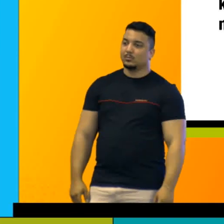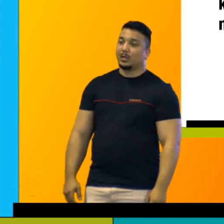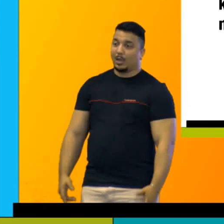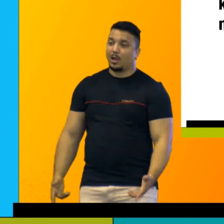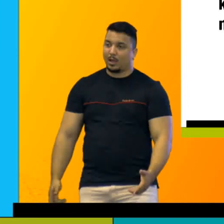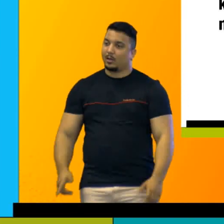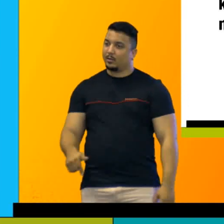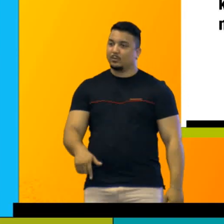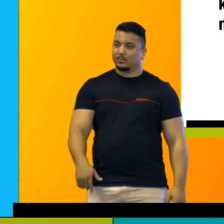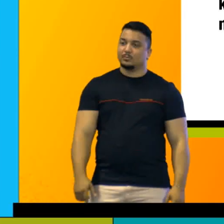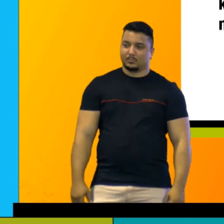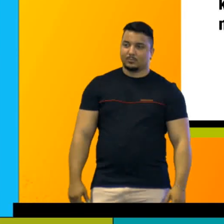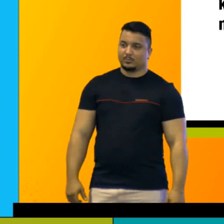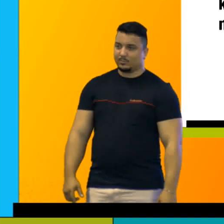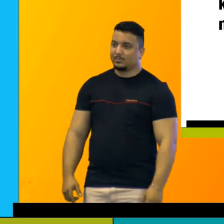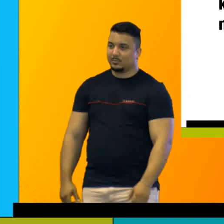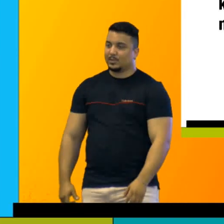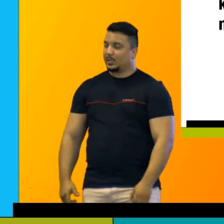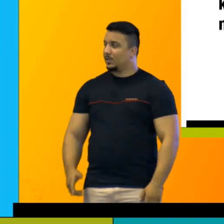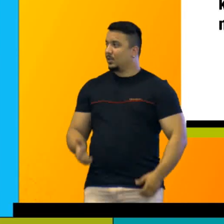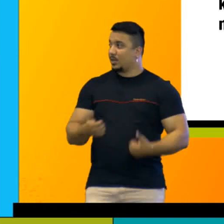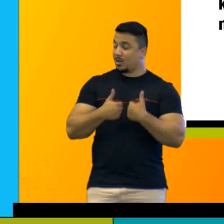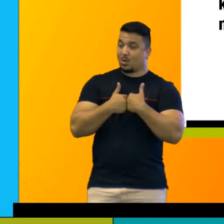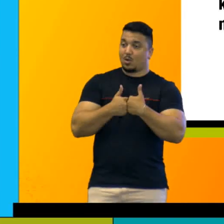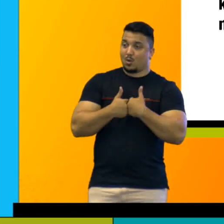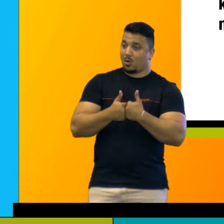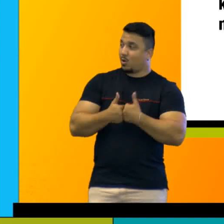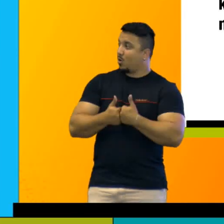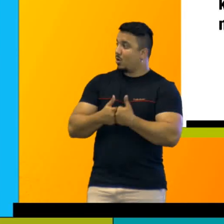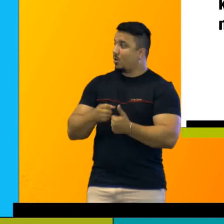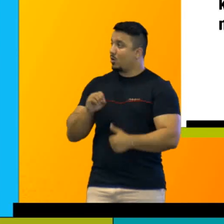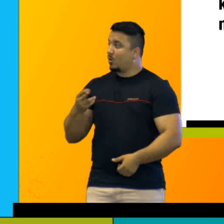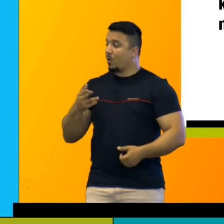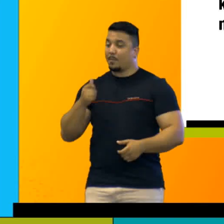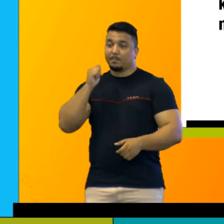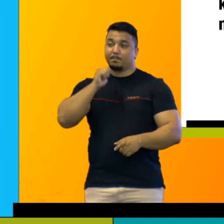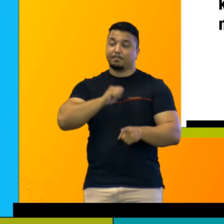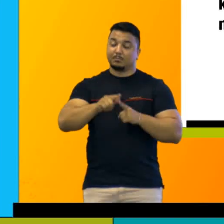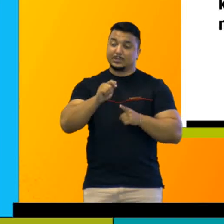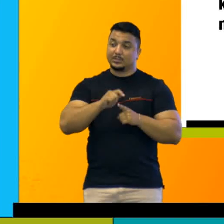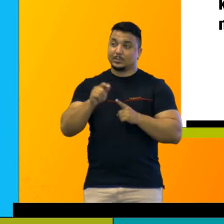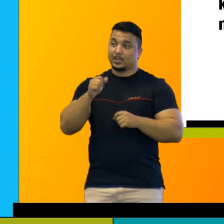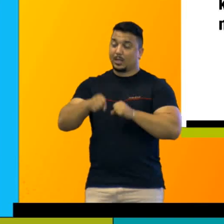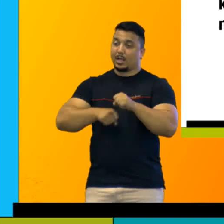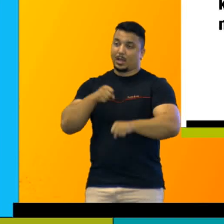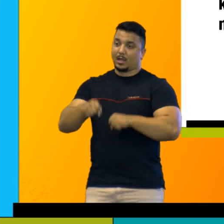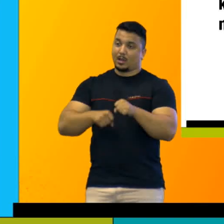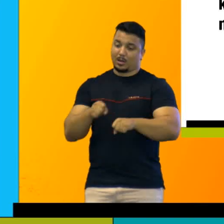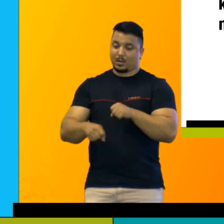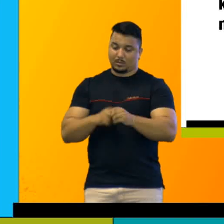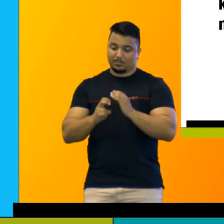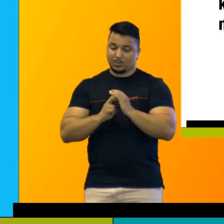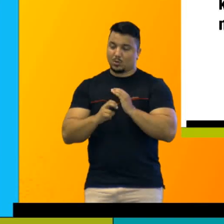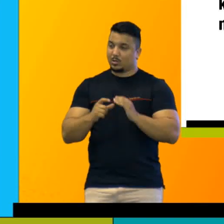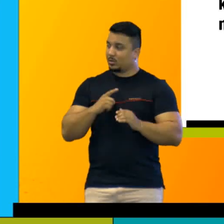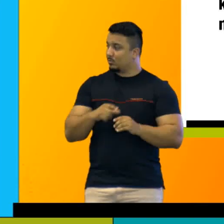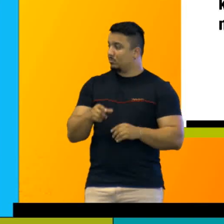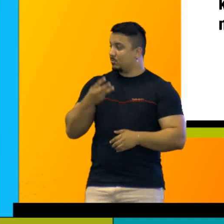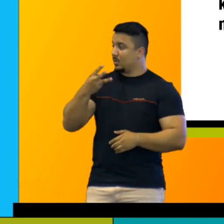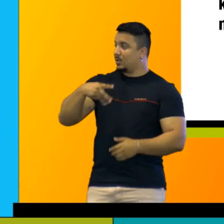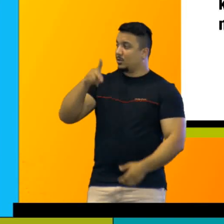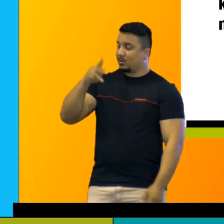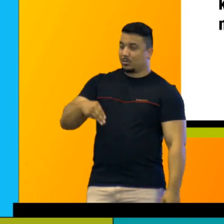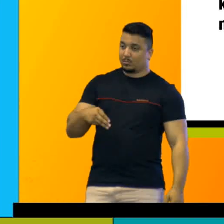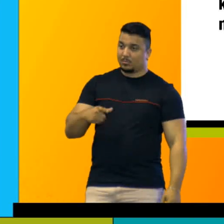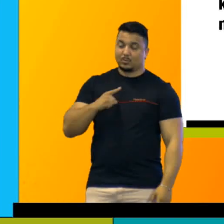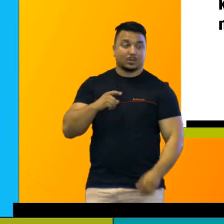Ó, então, seguir um ônibus percorrendo 2 km, ou alugar uma bicicleta ao lado da estação do metrô, seguindo 3 km. Então, ele